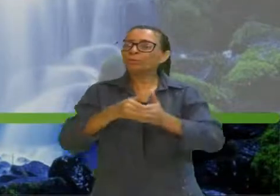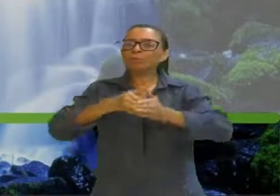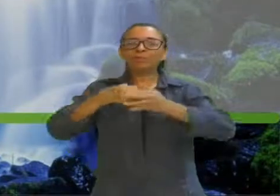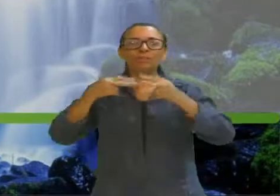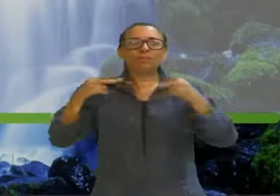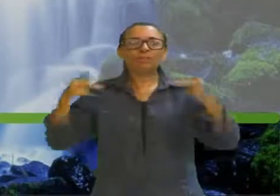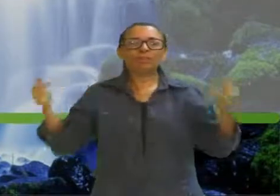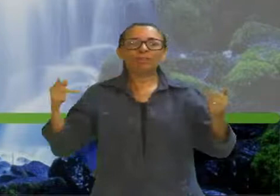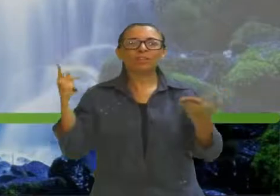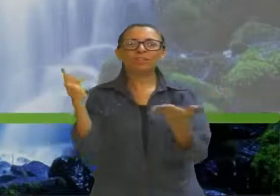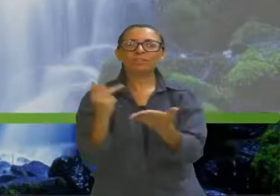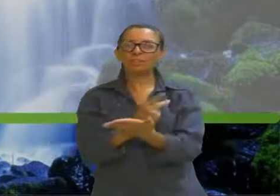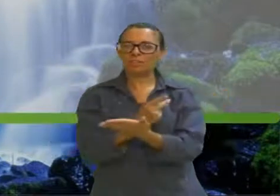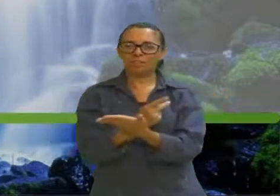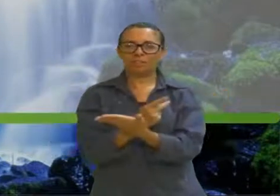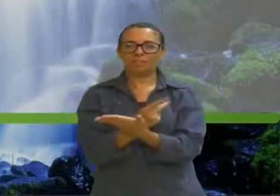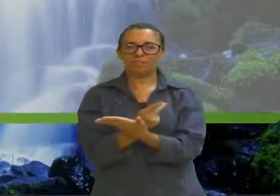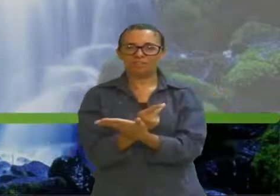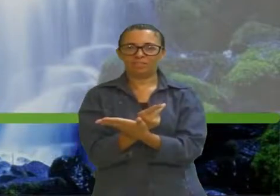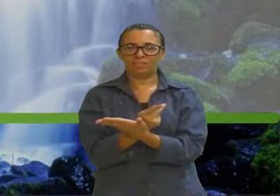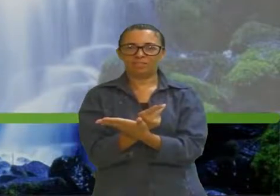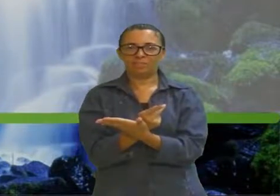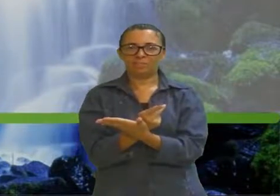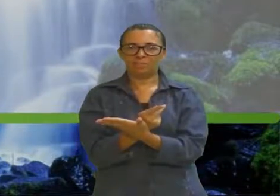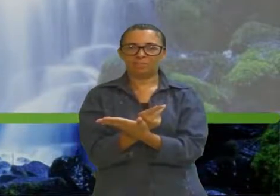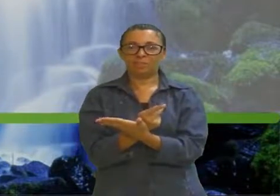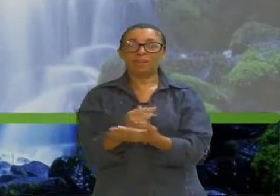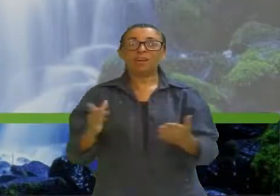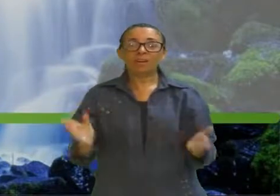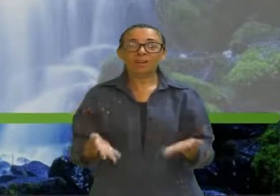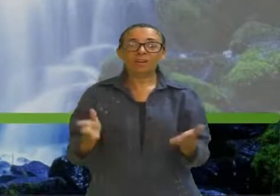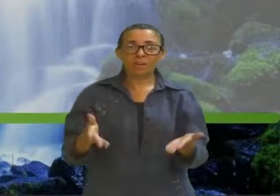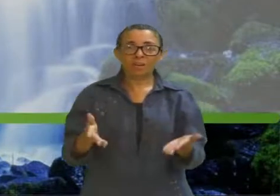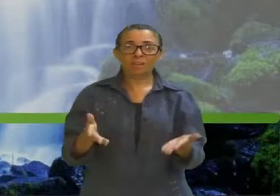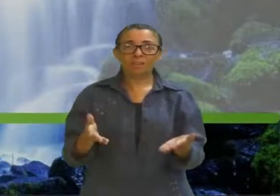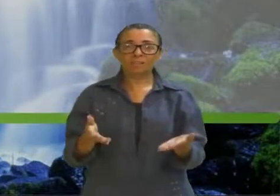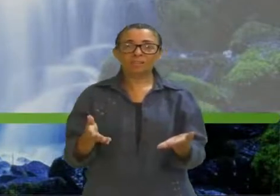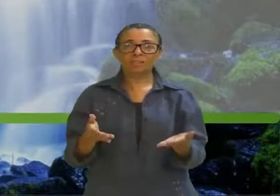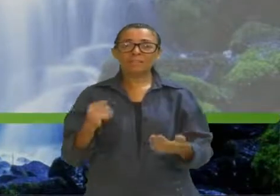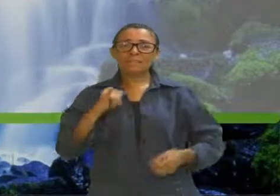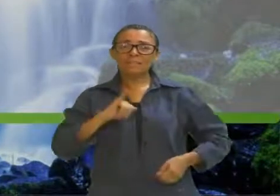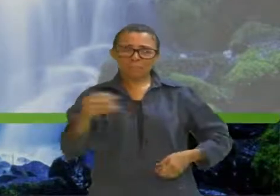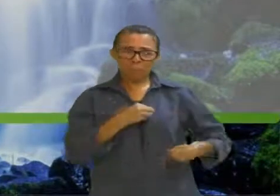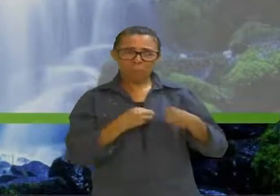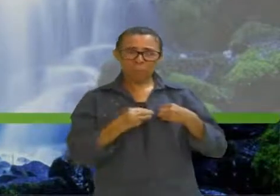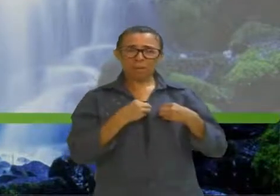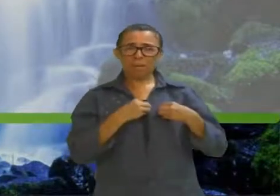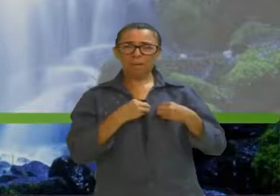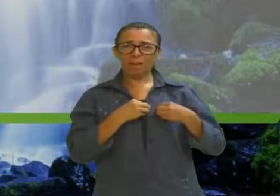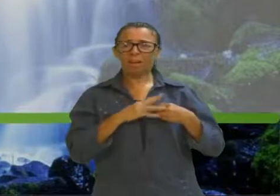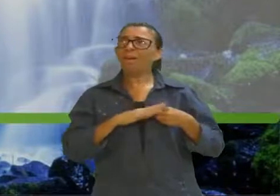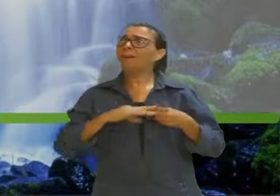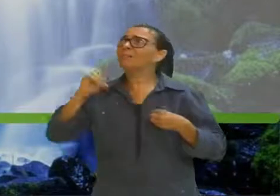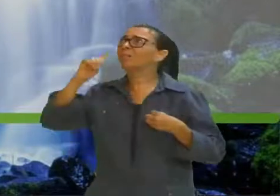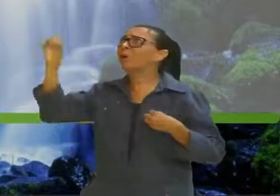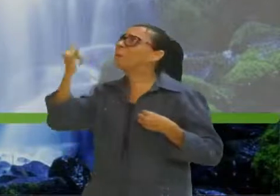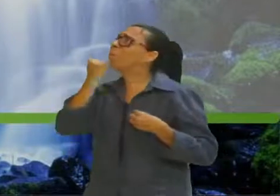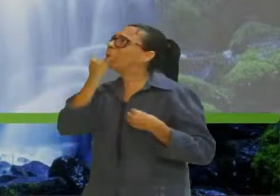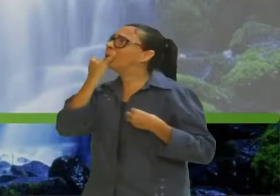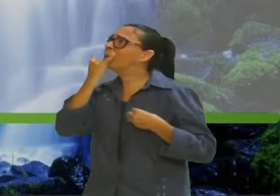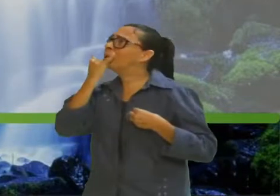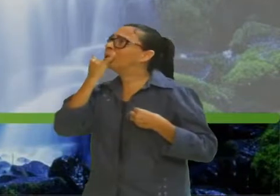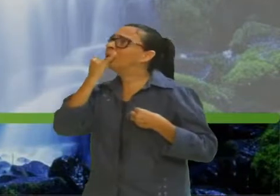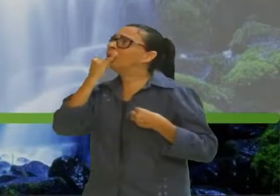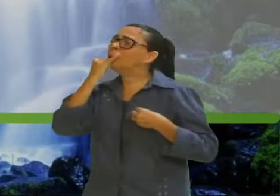Ótimo. Eu creio que aquela palavra que eu ouvi é de Deus, a vontade de Deus é que eu vá para cá. Então eu pego e